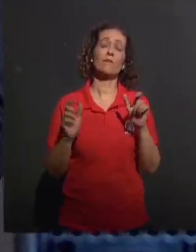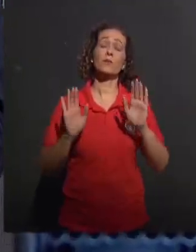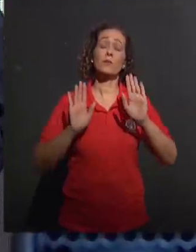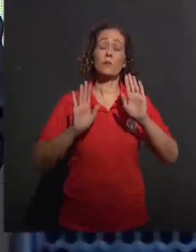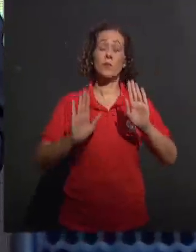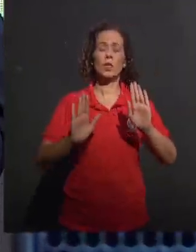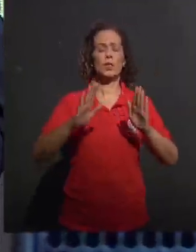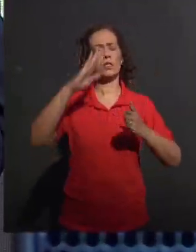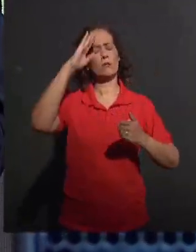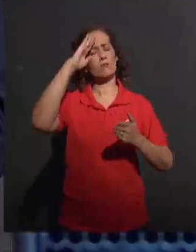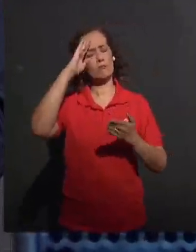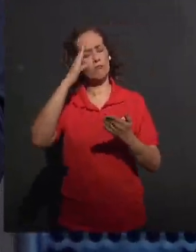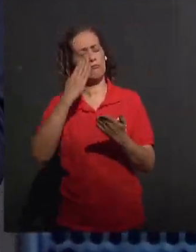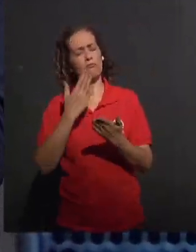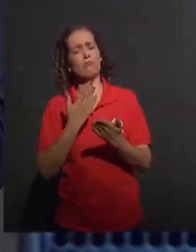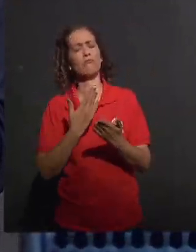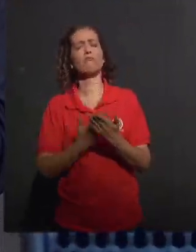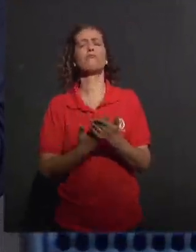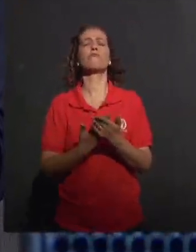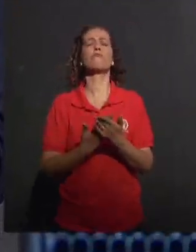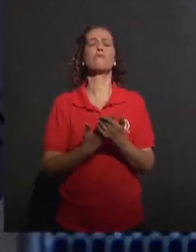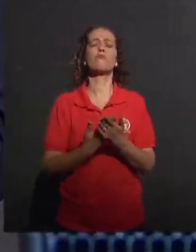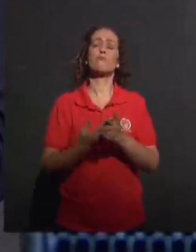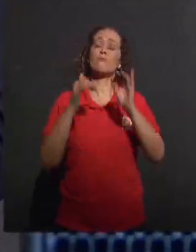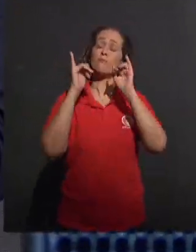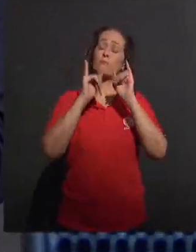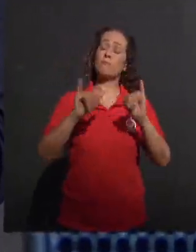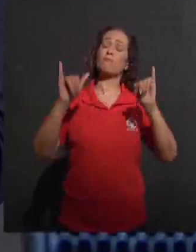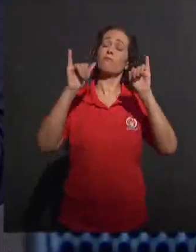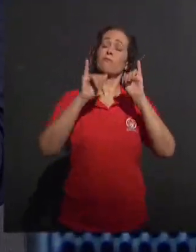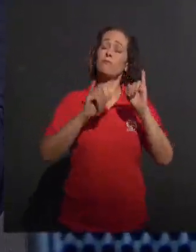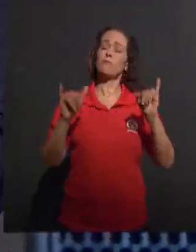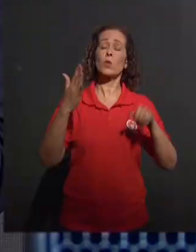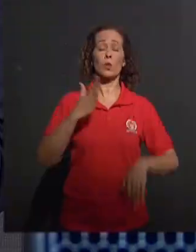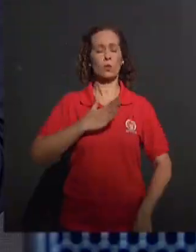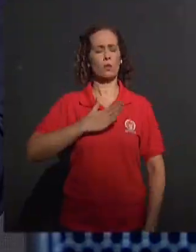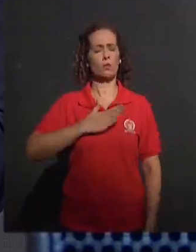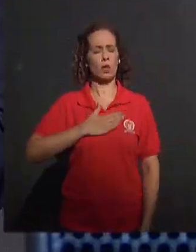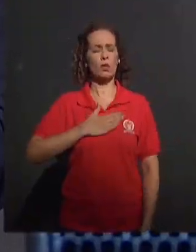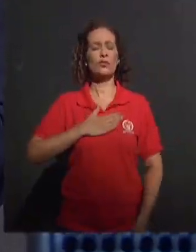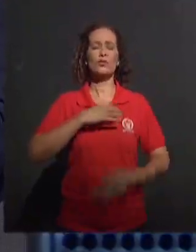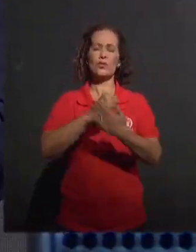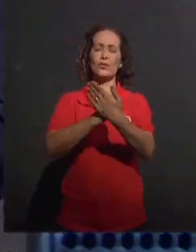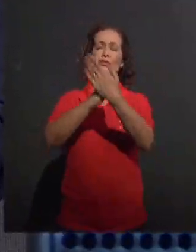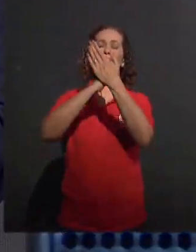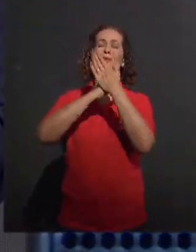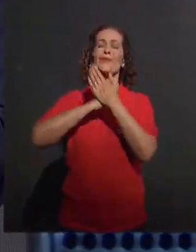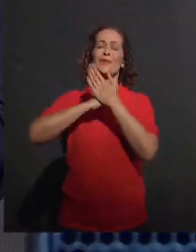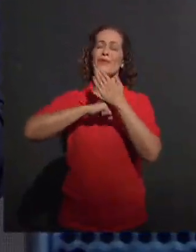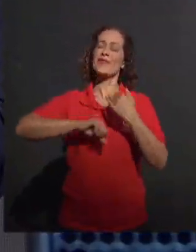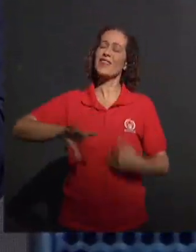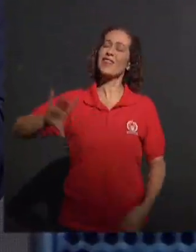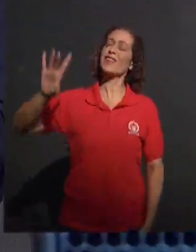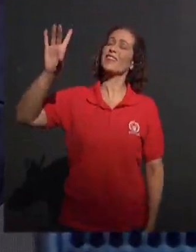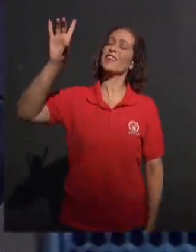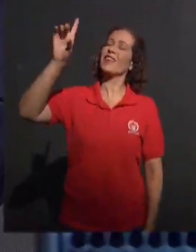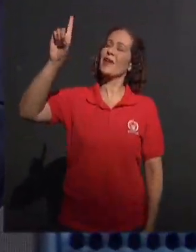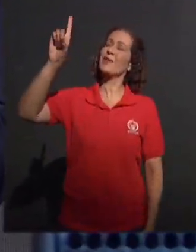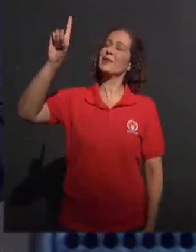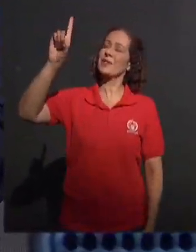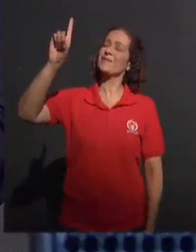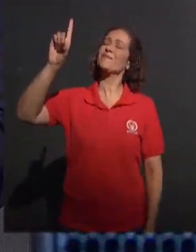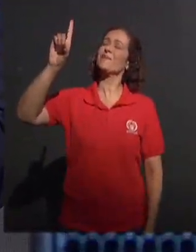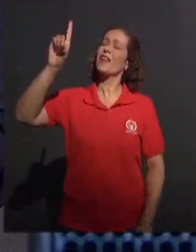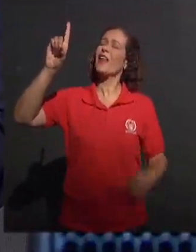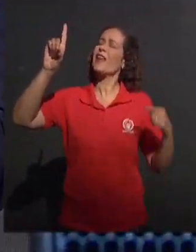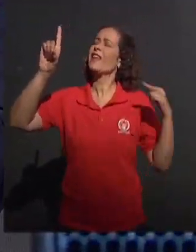nós proclamamos, Senhor, o meu socorro vem do Senhor, que fez os céus e a terra.